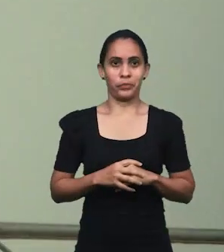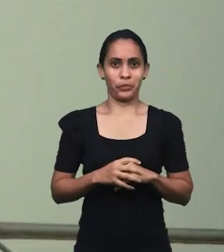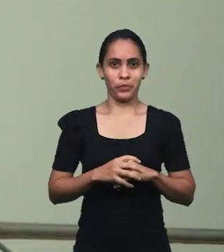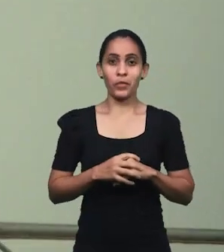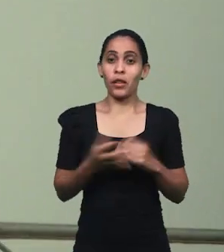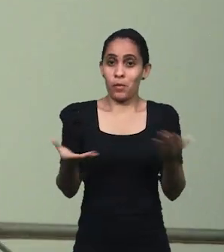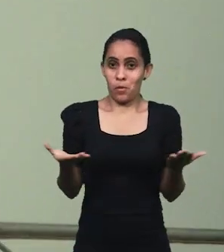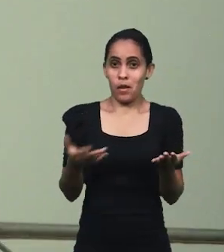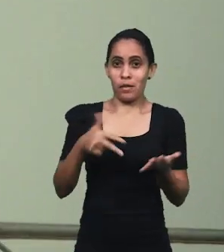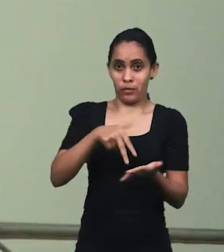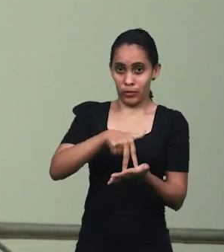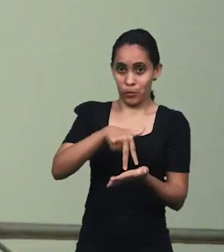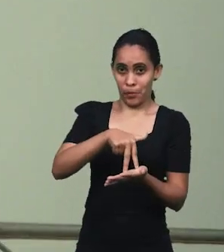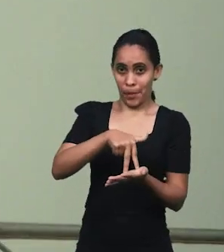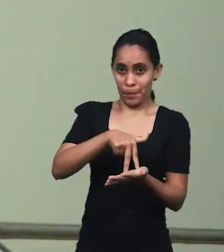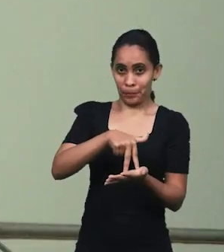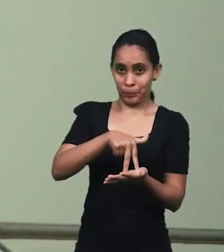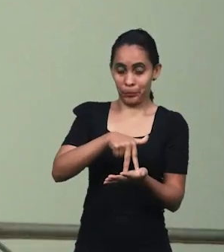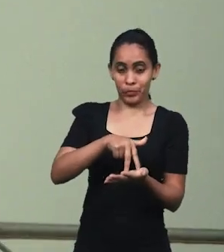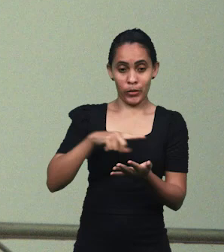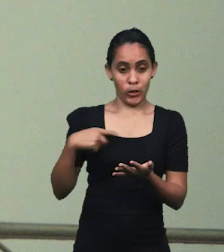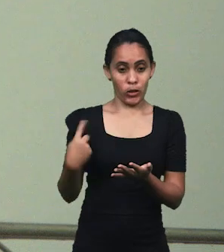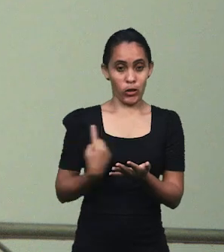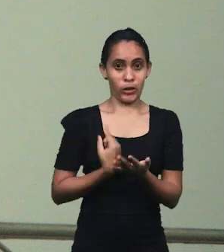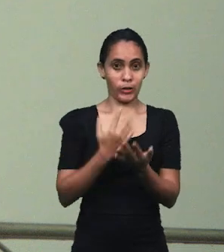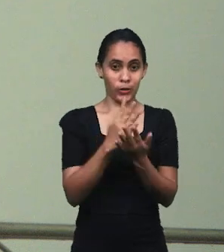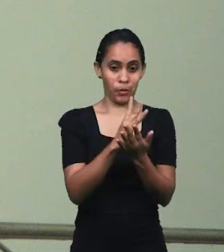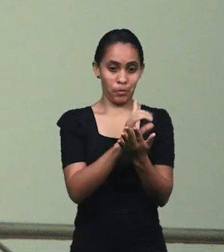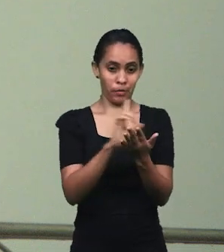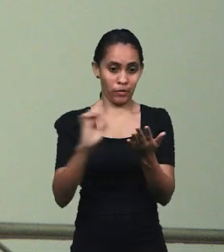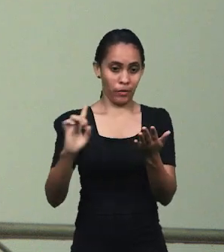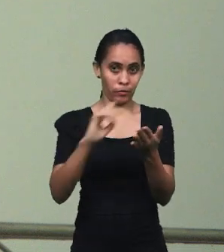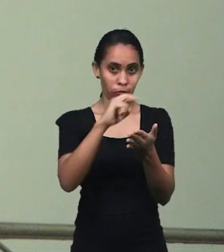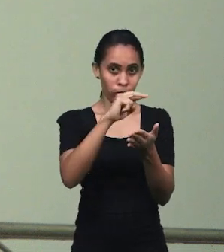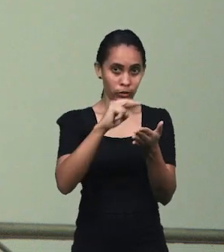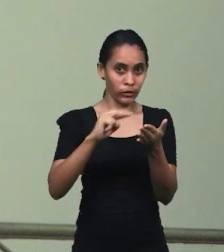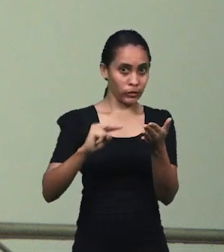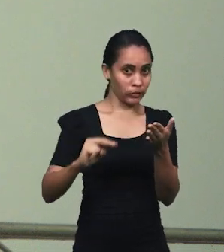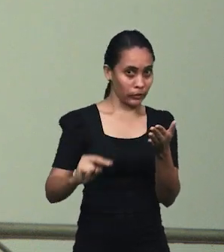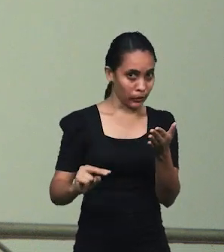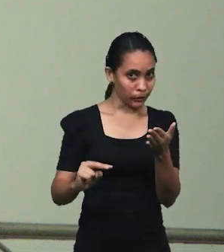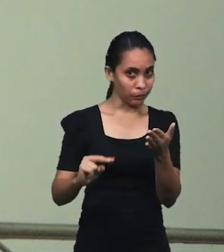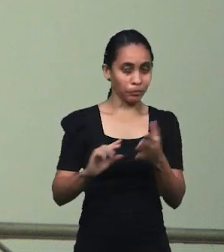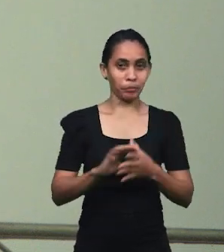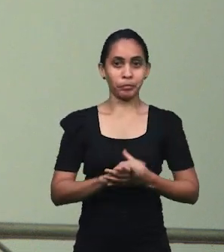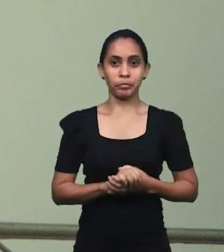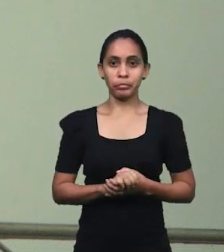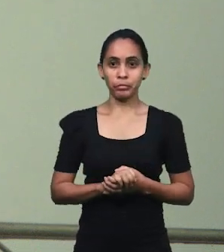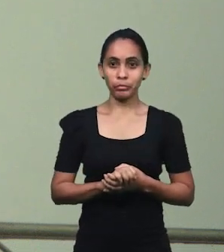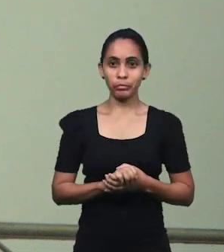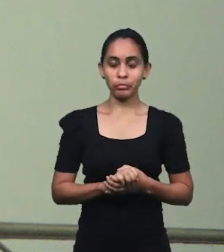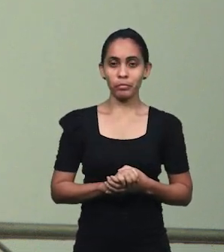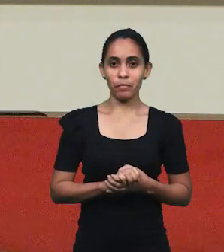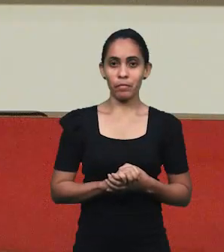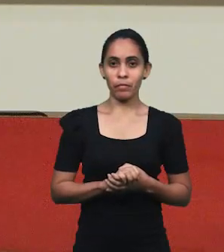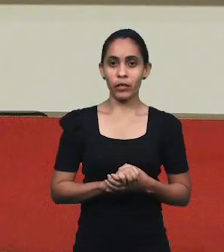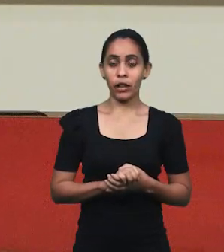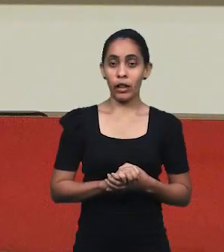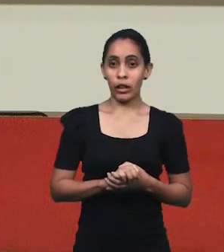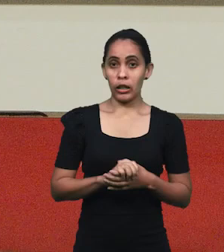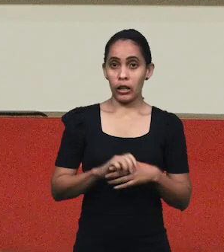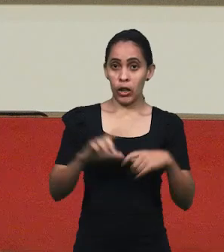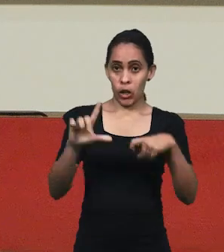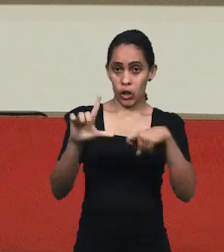Jesus. Vamos estar de pé para ler a palavra de Deus? Para ler a palavra de Deus